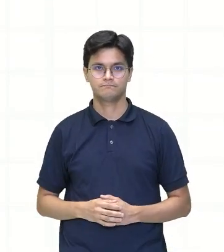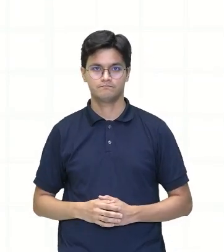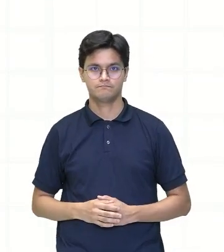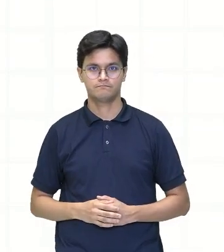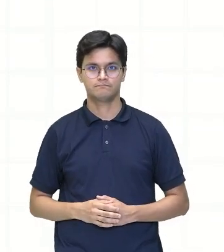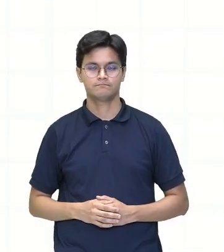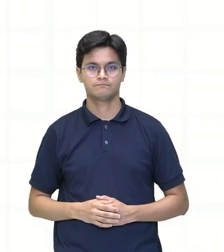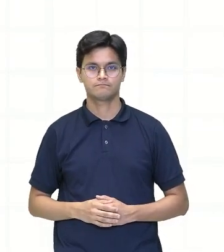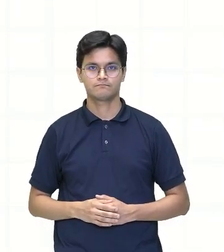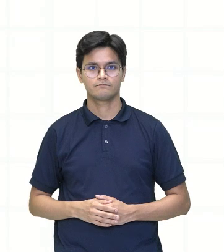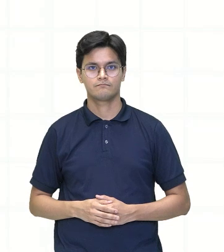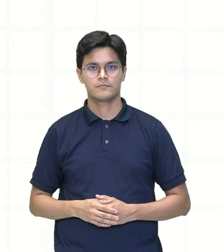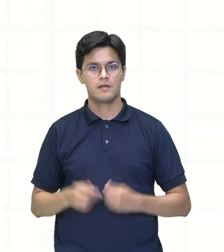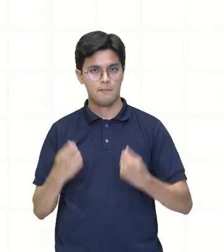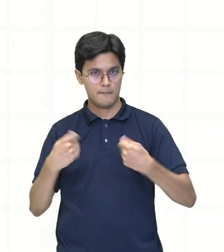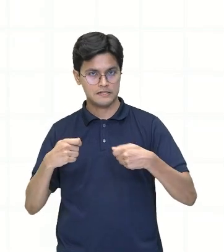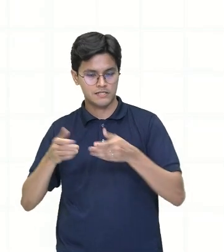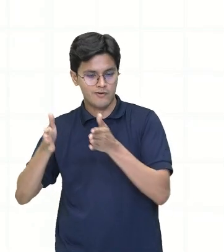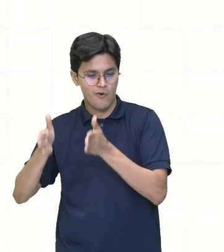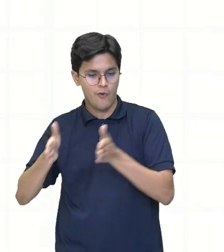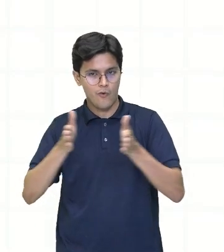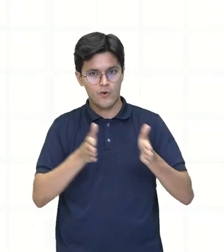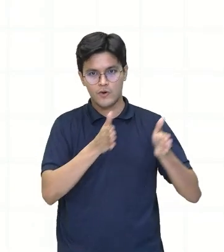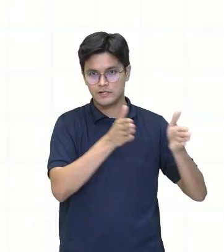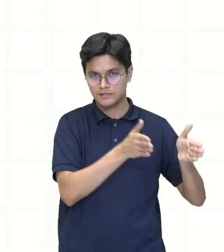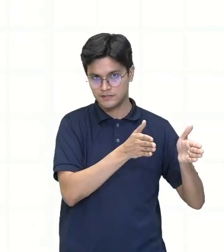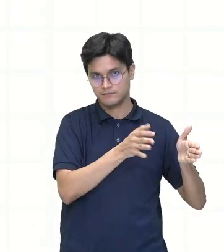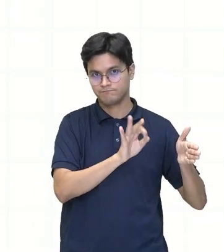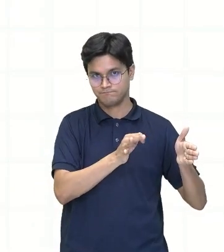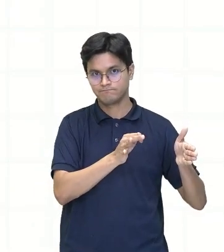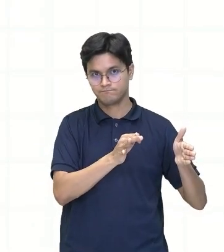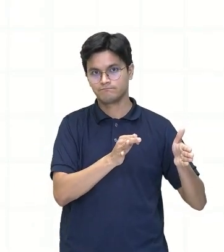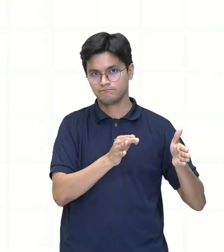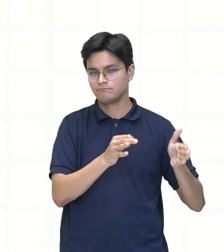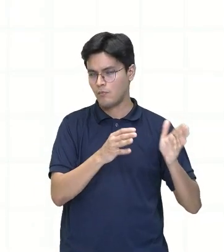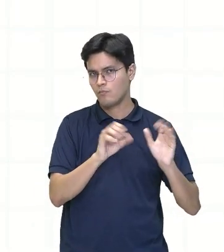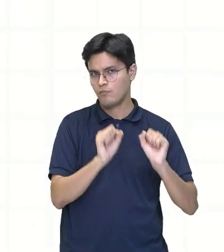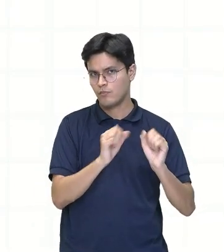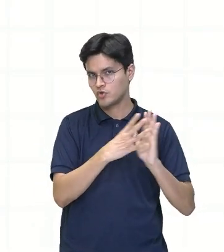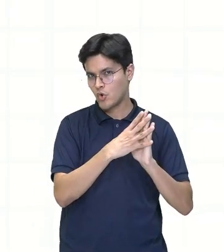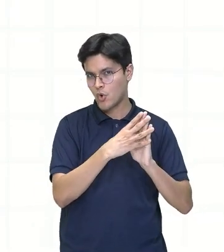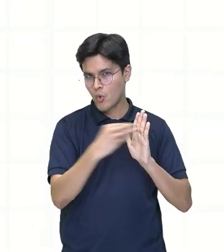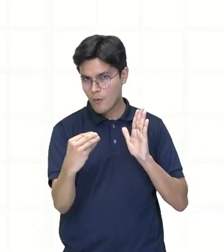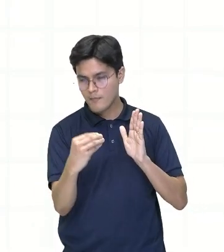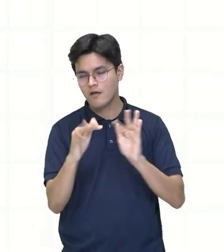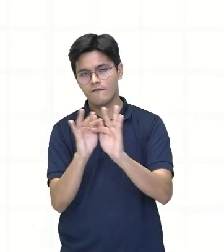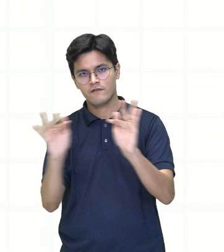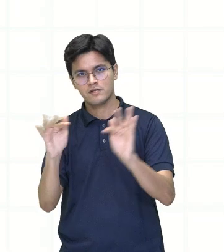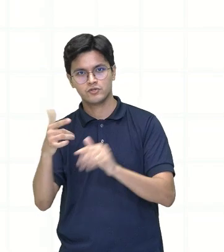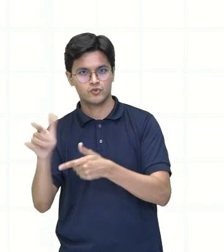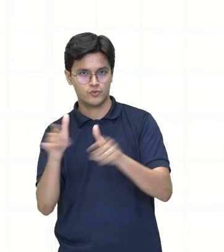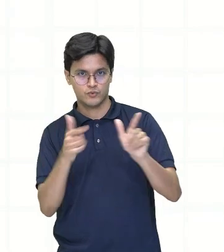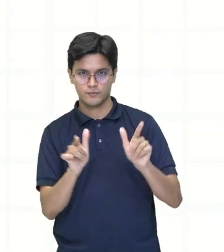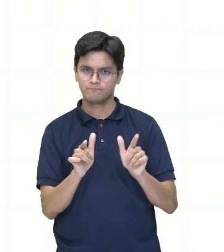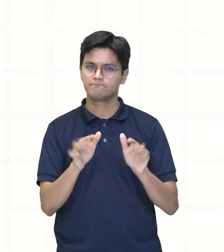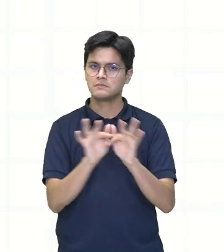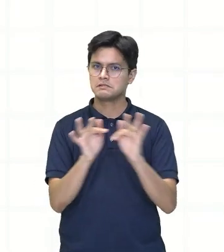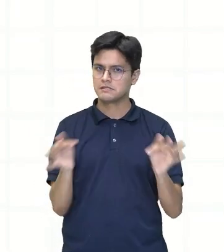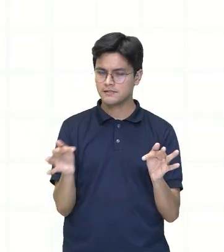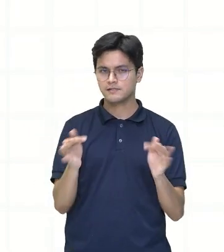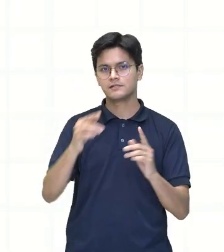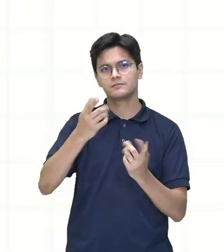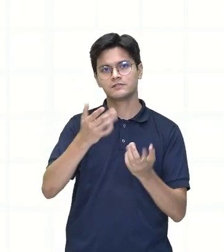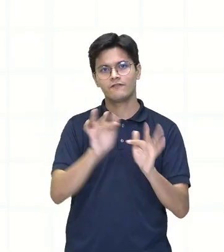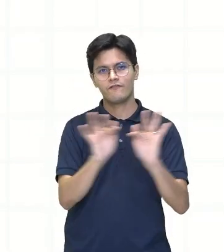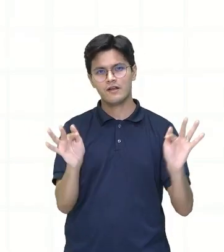nenhum, sem alterar a ordem. É só seguir, ok? Muito simples a forma negativa,